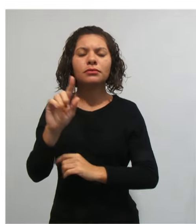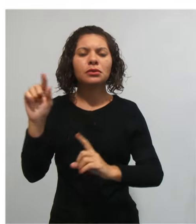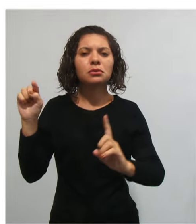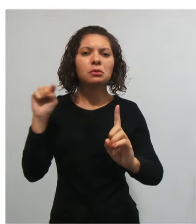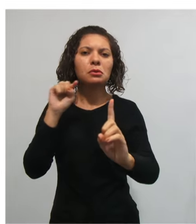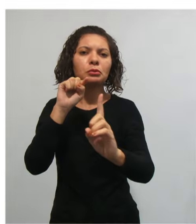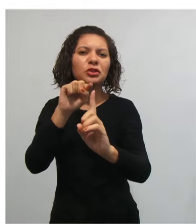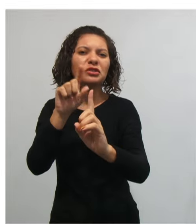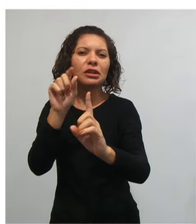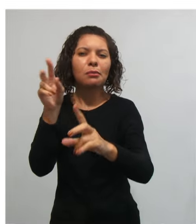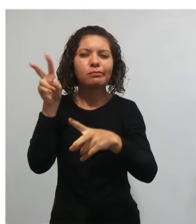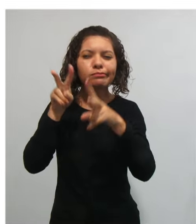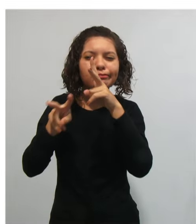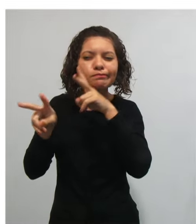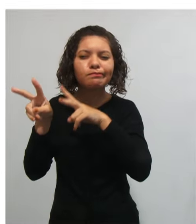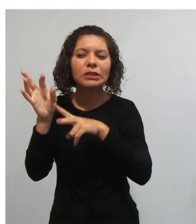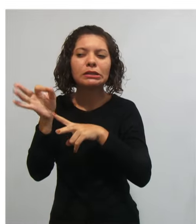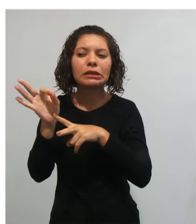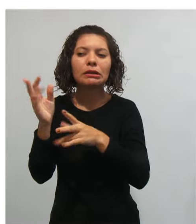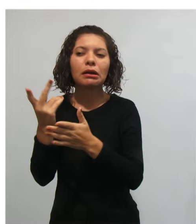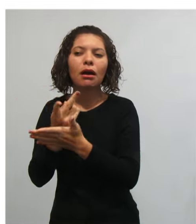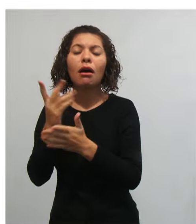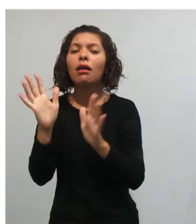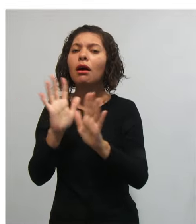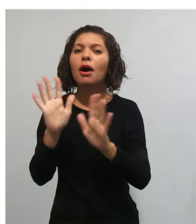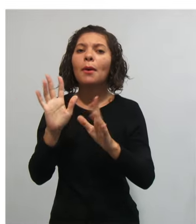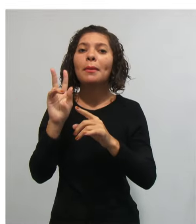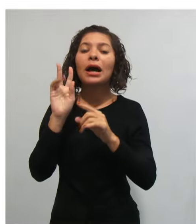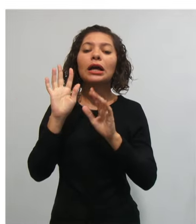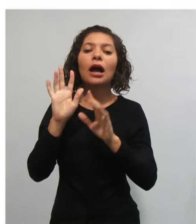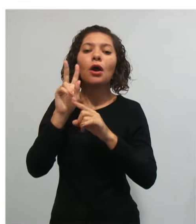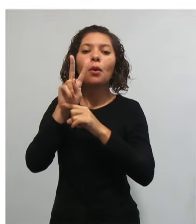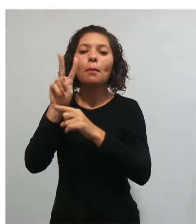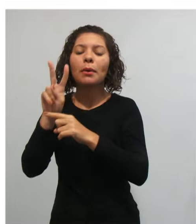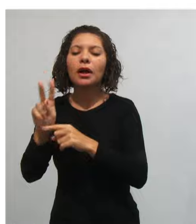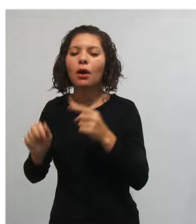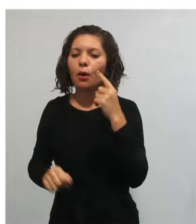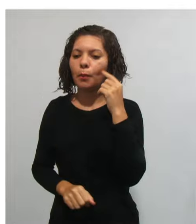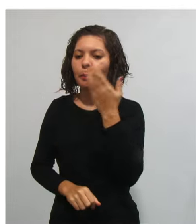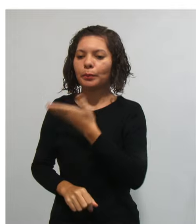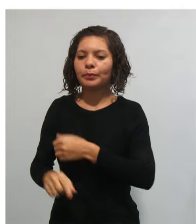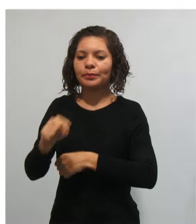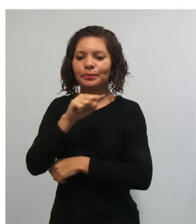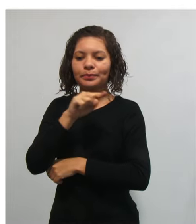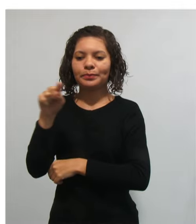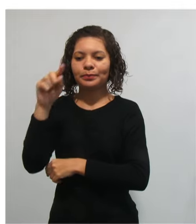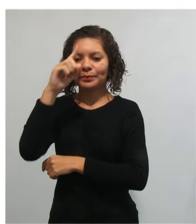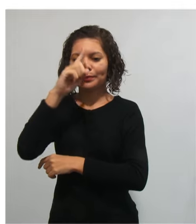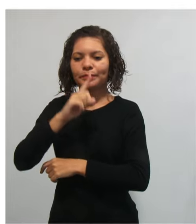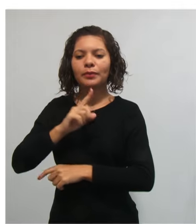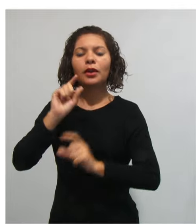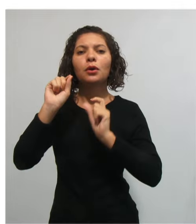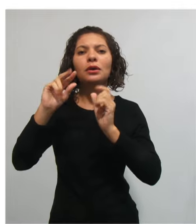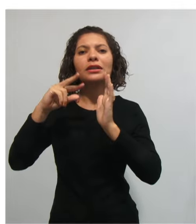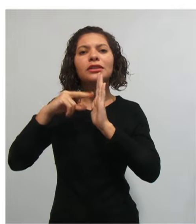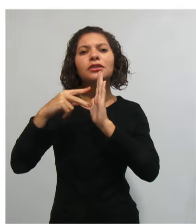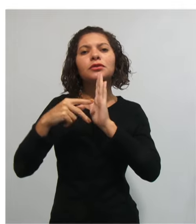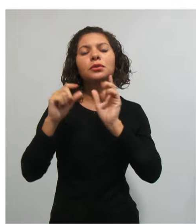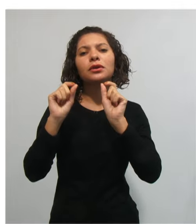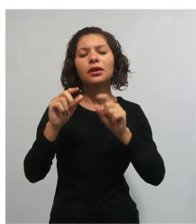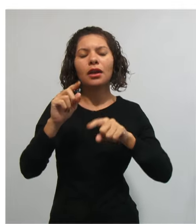com esta esta finalidade de examinar mas sim de acompanhar o que que é um portfólio por exemplo o